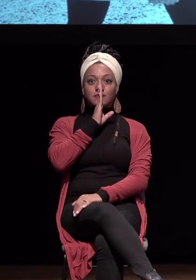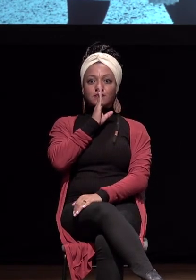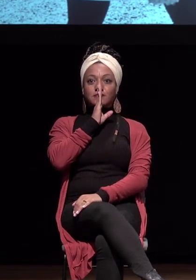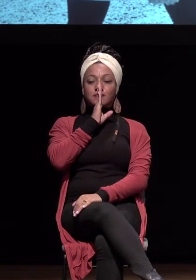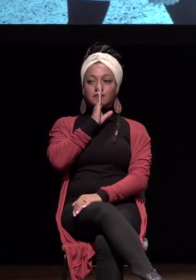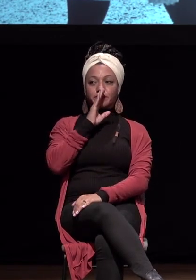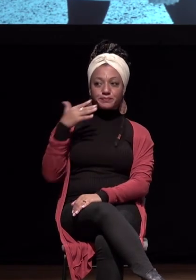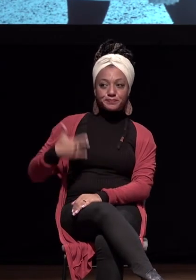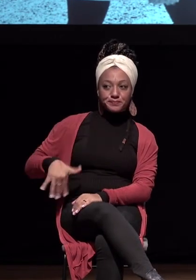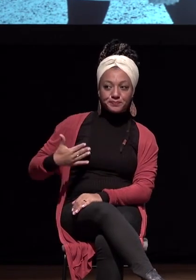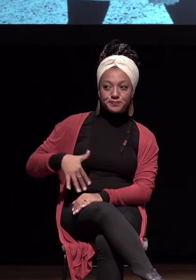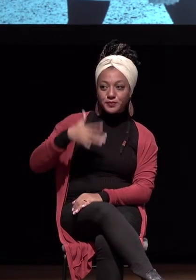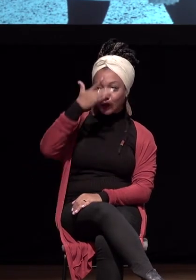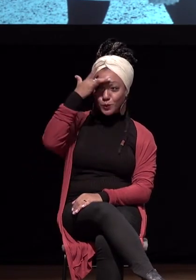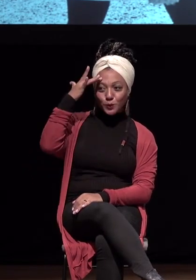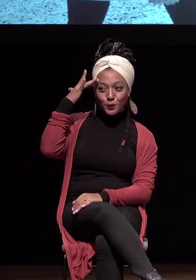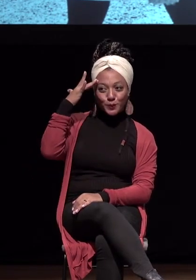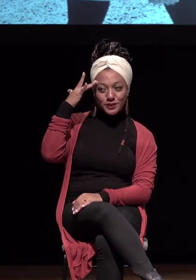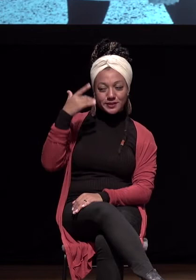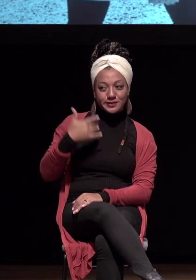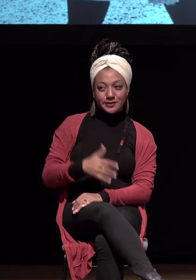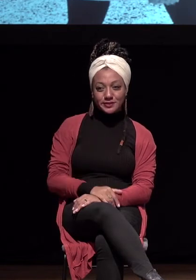Lucas, seu danado.